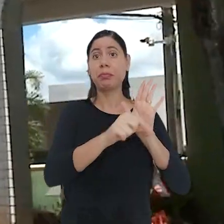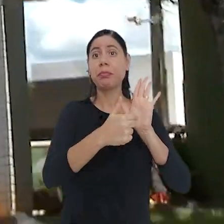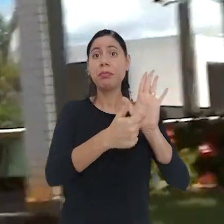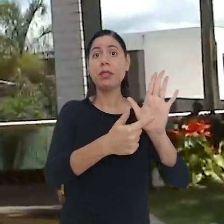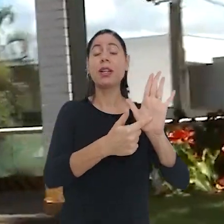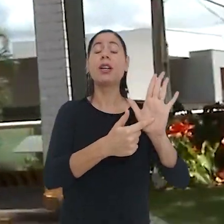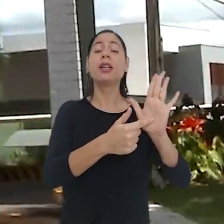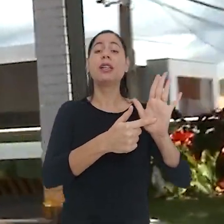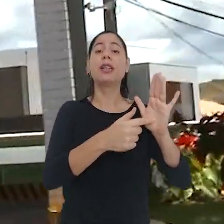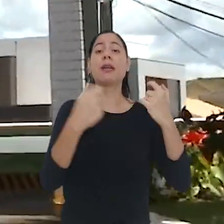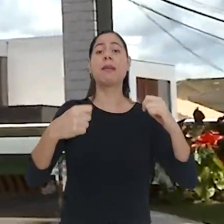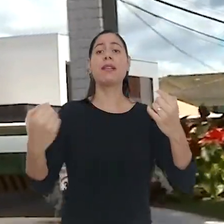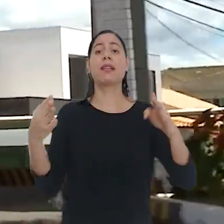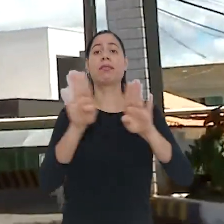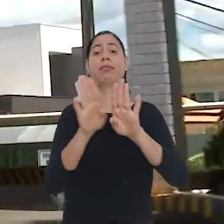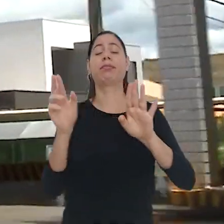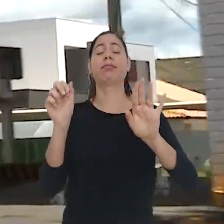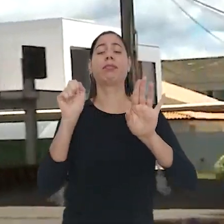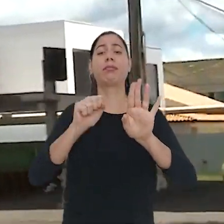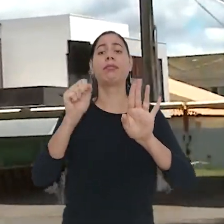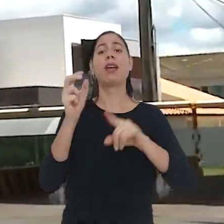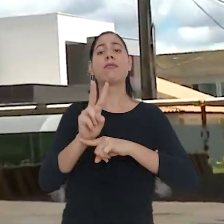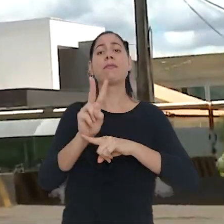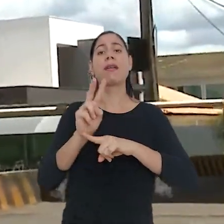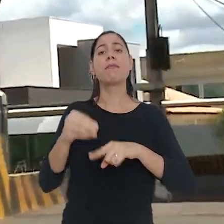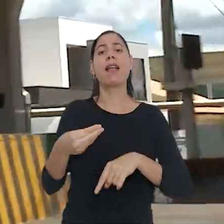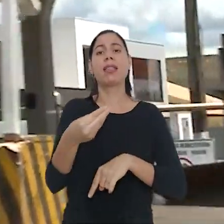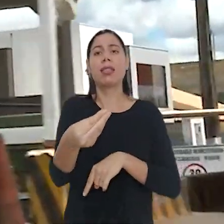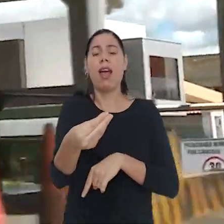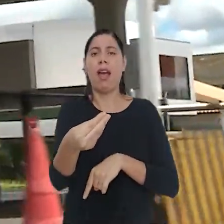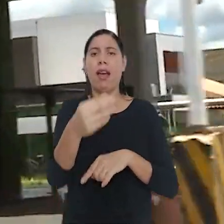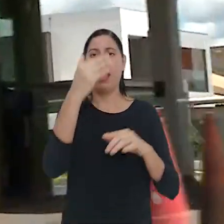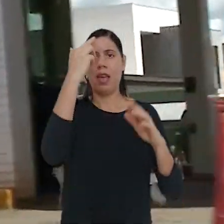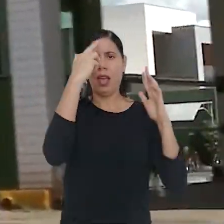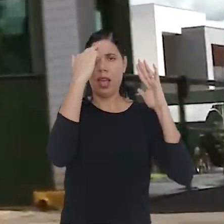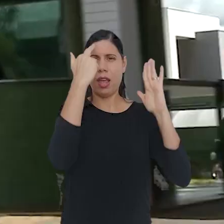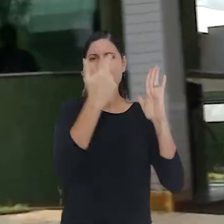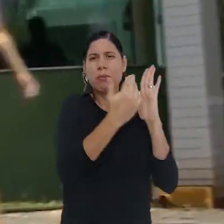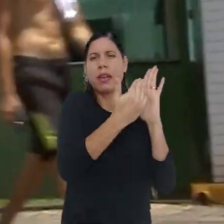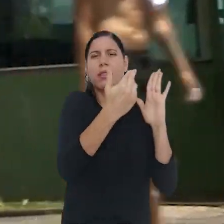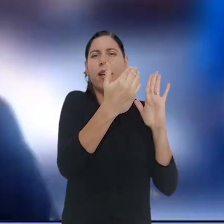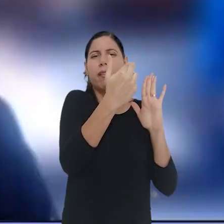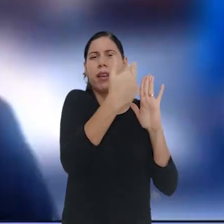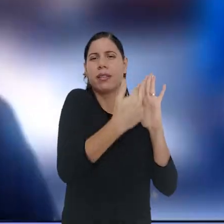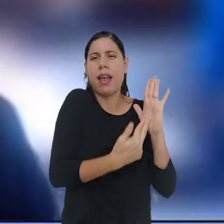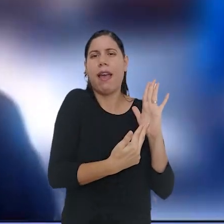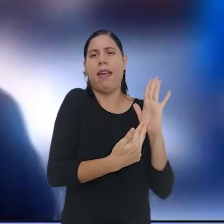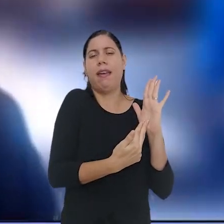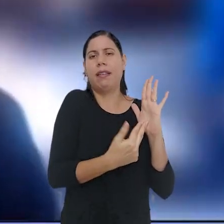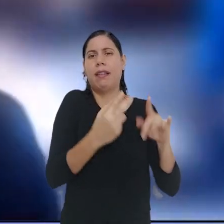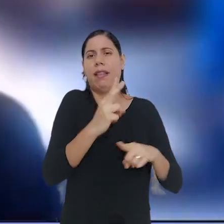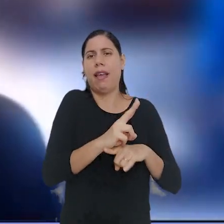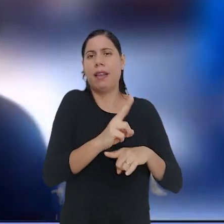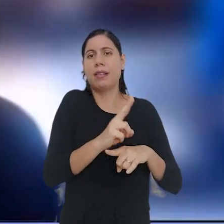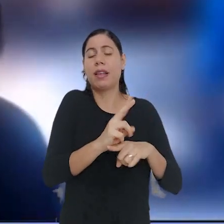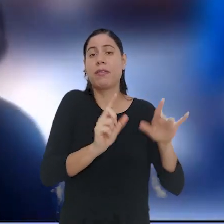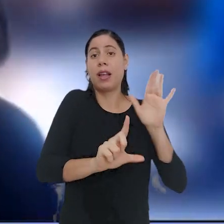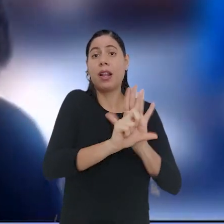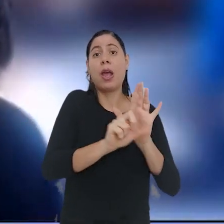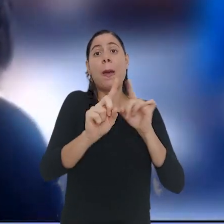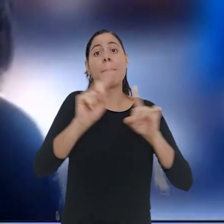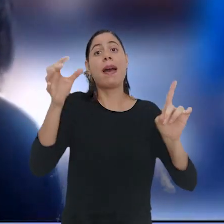a entrega deve ocorrer na portaria, em estrito cumprimento ao princípio da reserva legal. Mas o relator do caso no